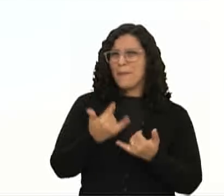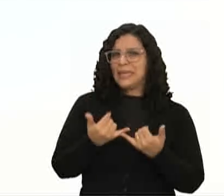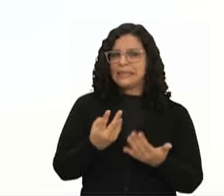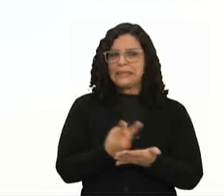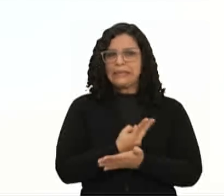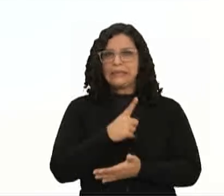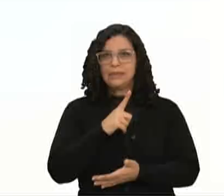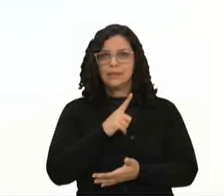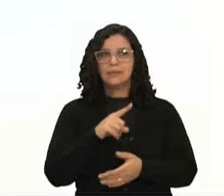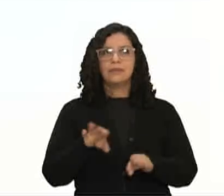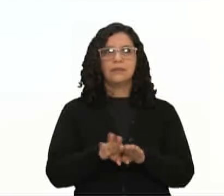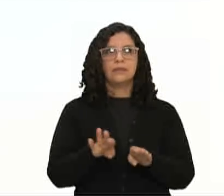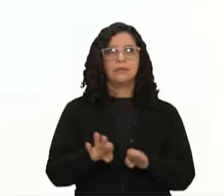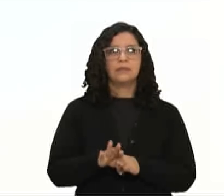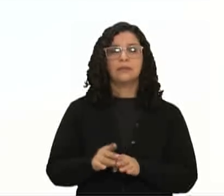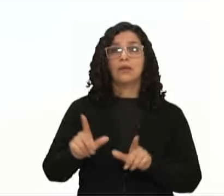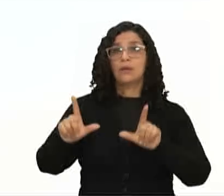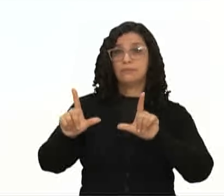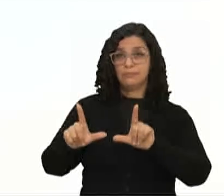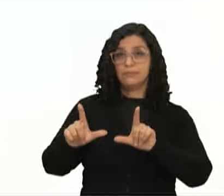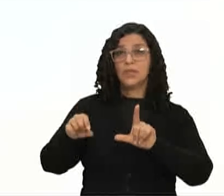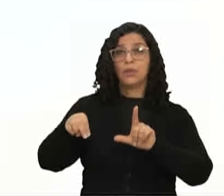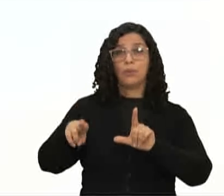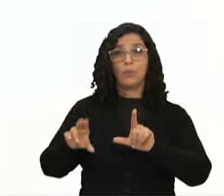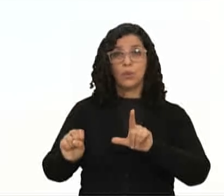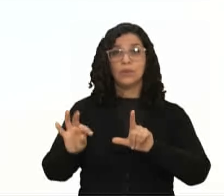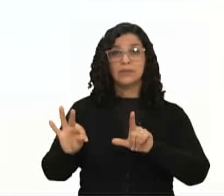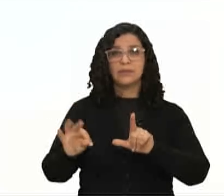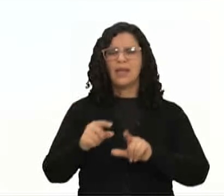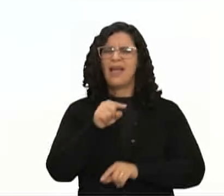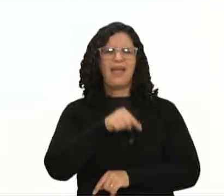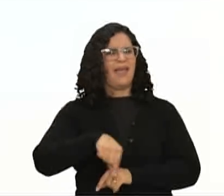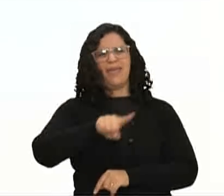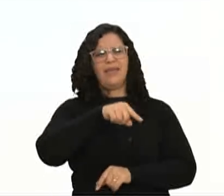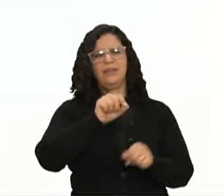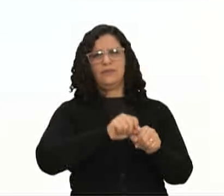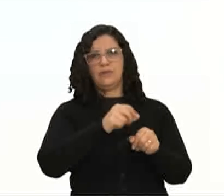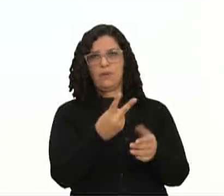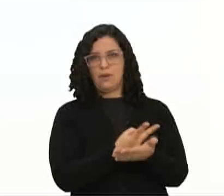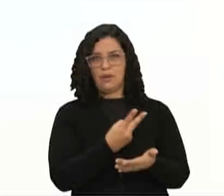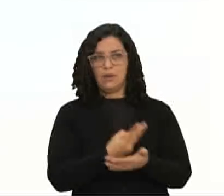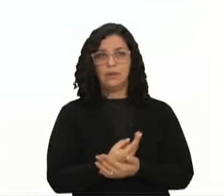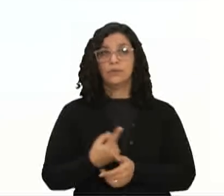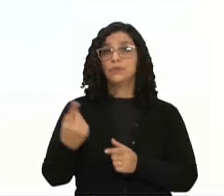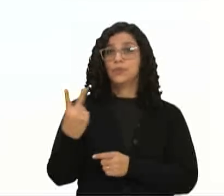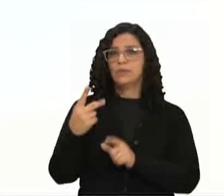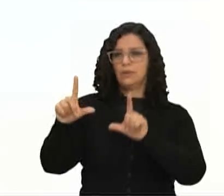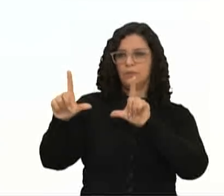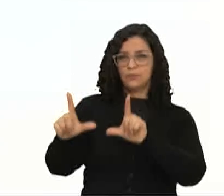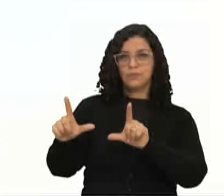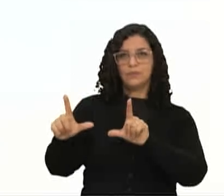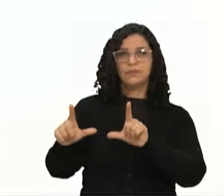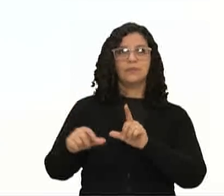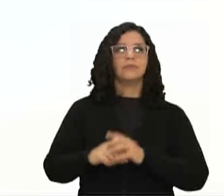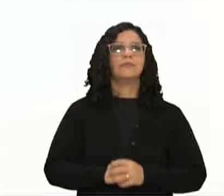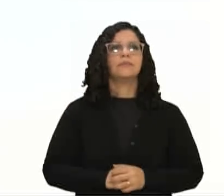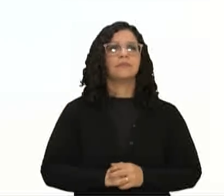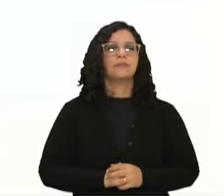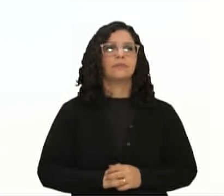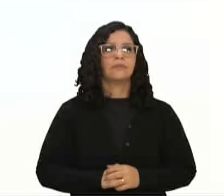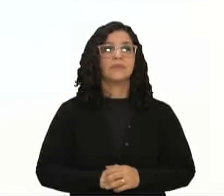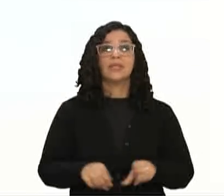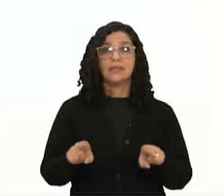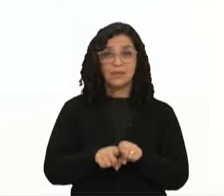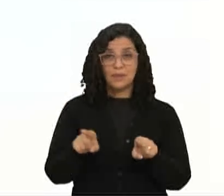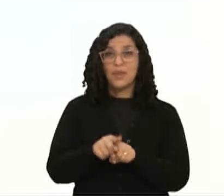errado. They made this wrong. Ele diz, eles fizeram errado. No segundo, I have misread the instructions.